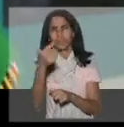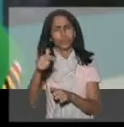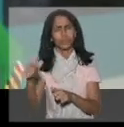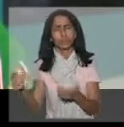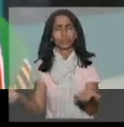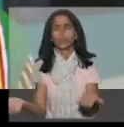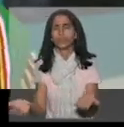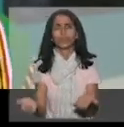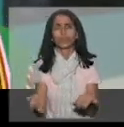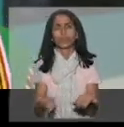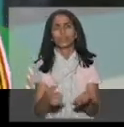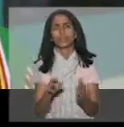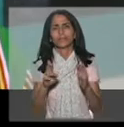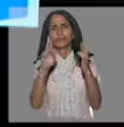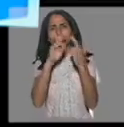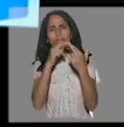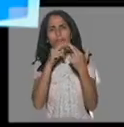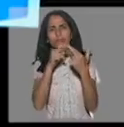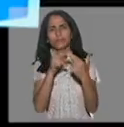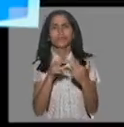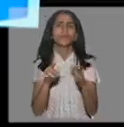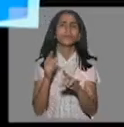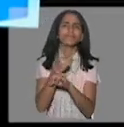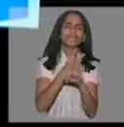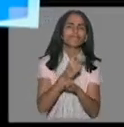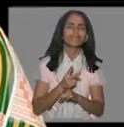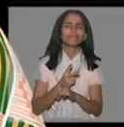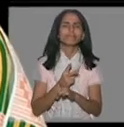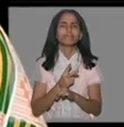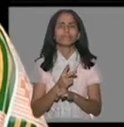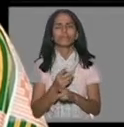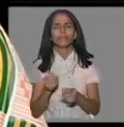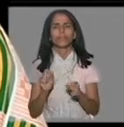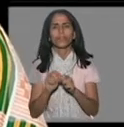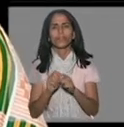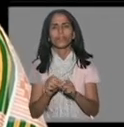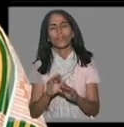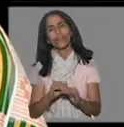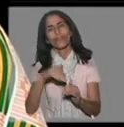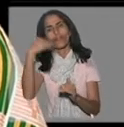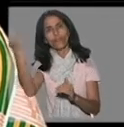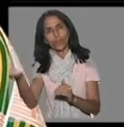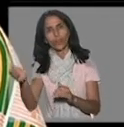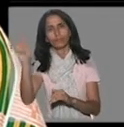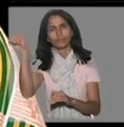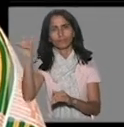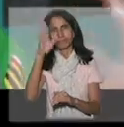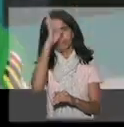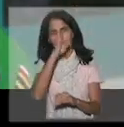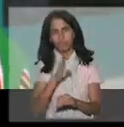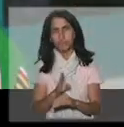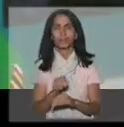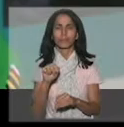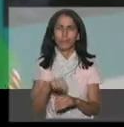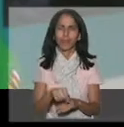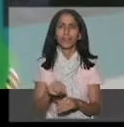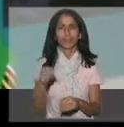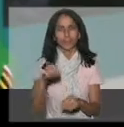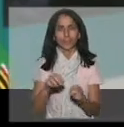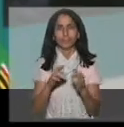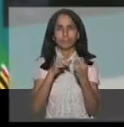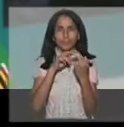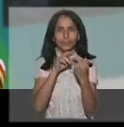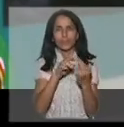eu não tinha referência, eu tinha que buscar referências para o que eu faço fora do Brasil. Então a gente está criando